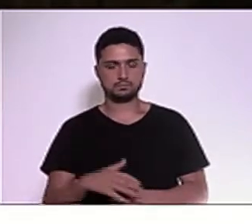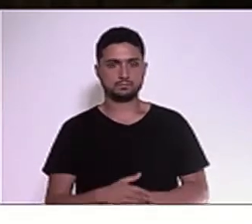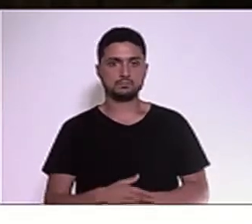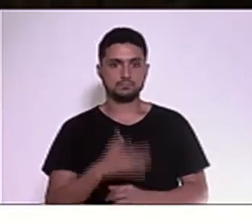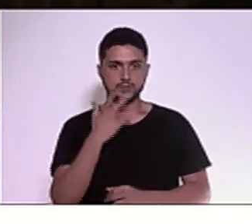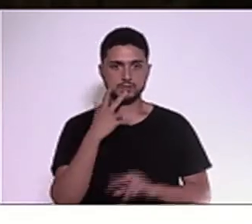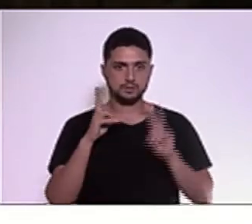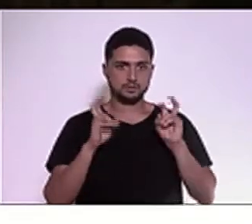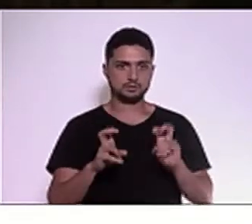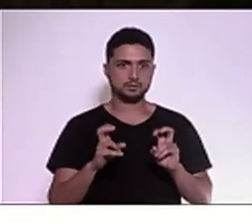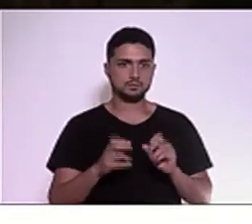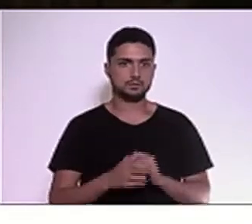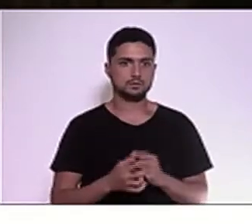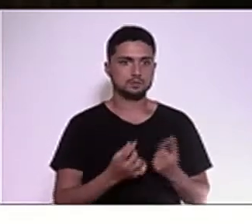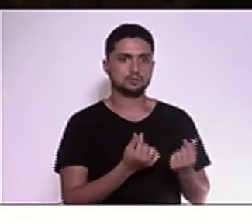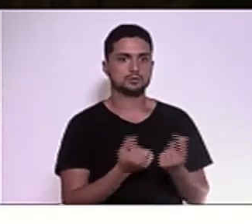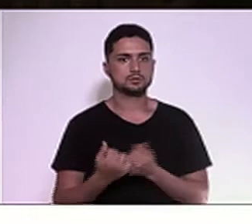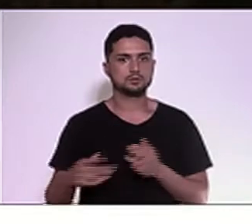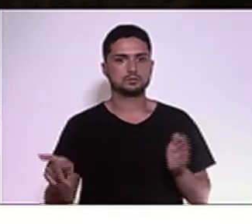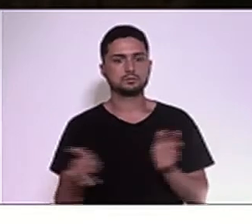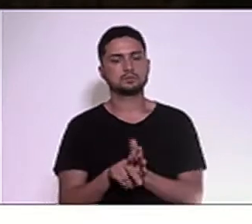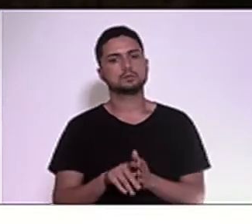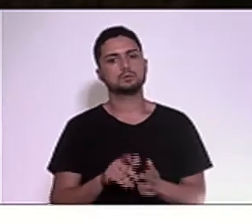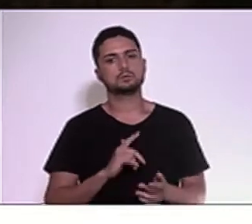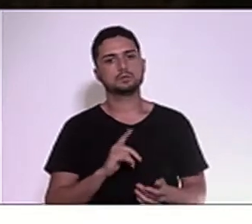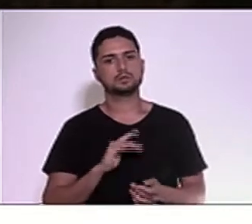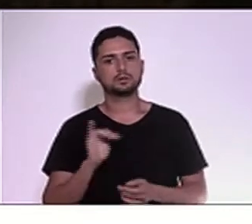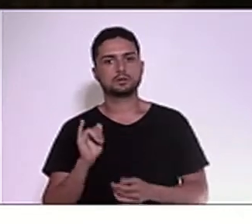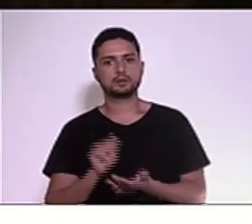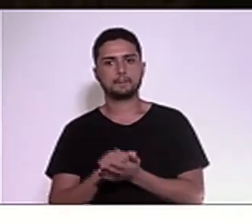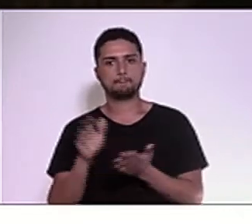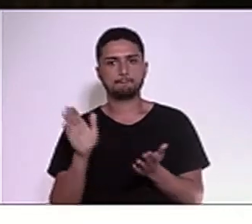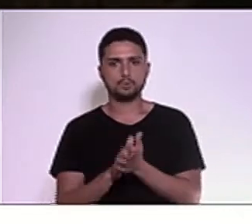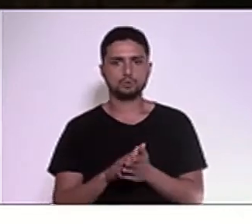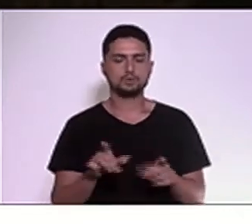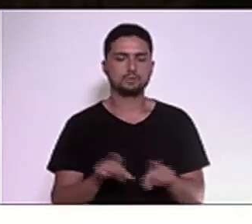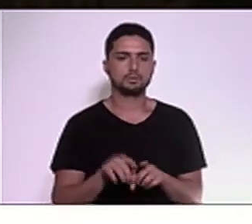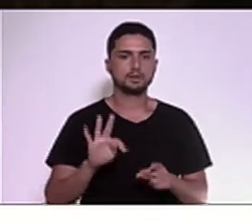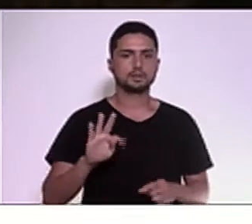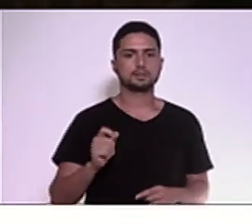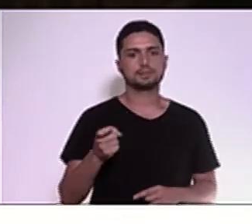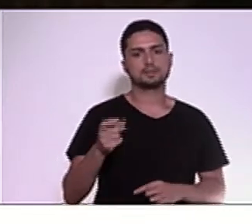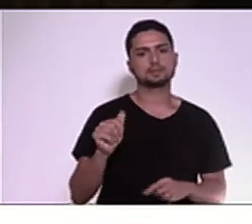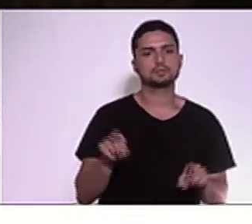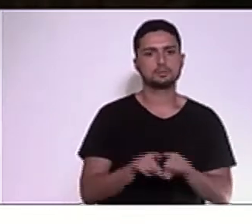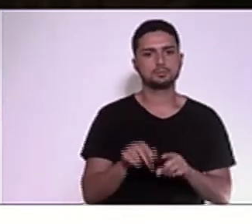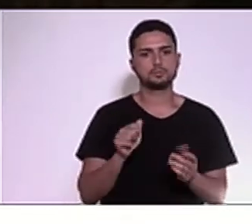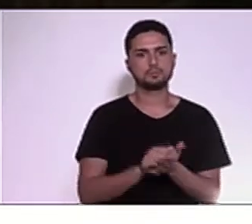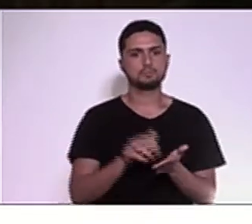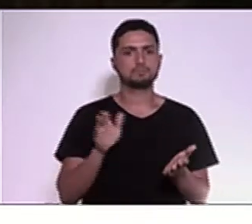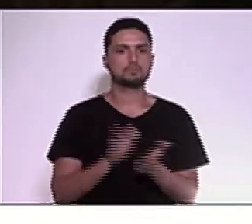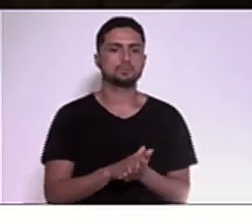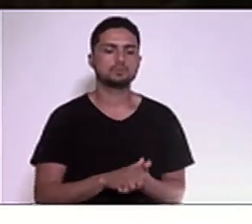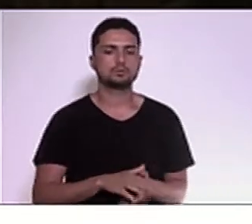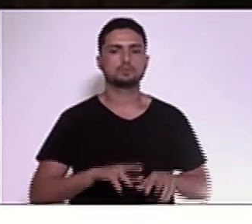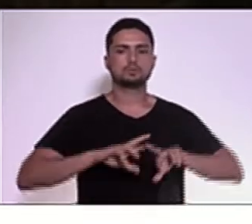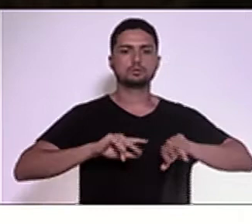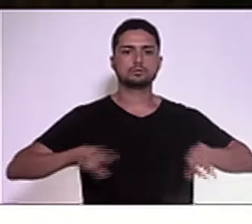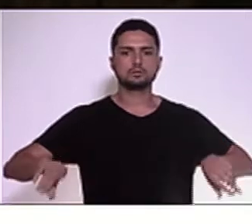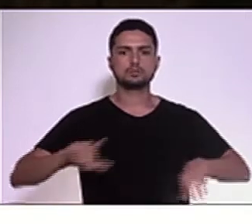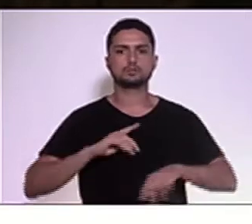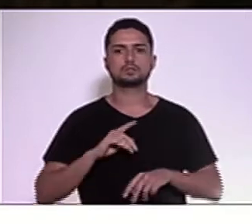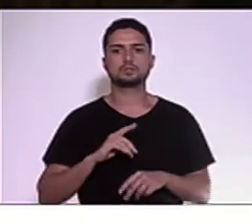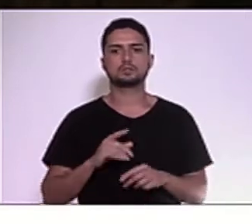Recursos provenientes de parcelas de impostos, taxas, multas, sanções pecuniárias,